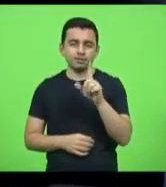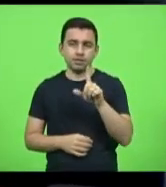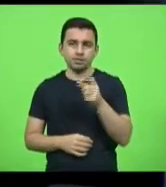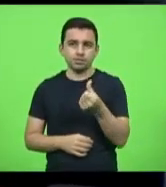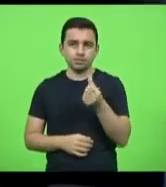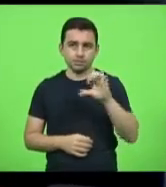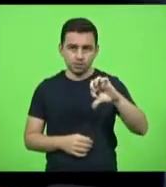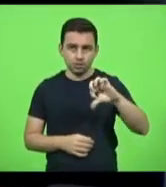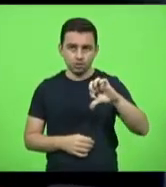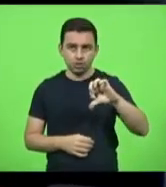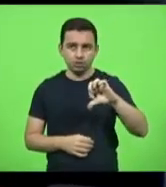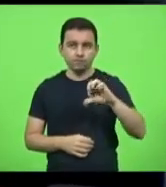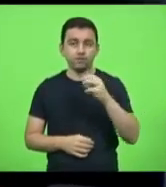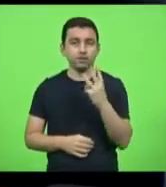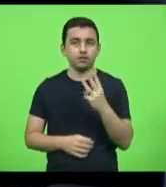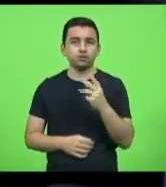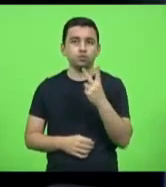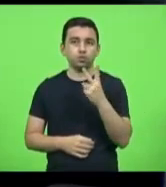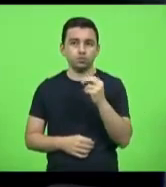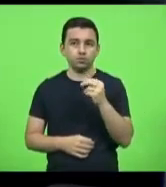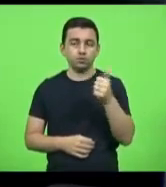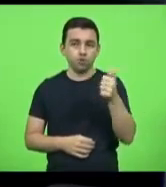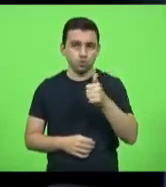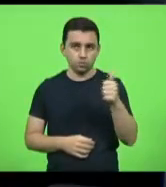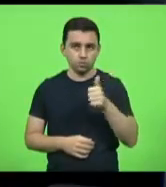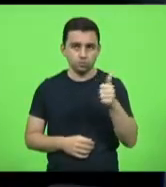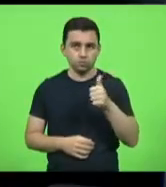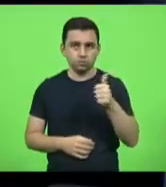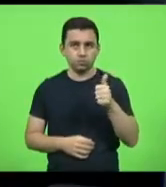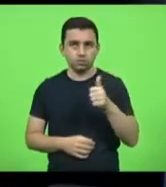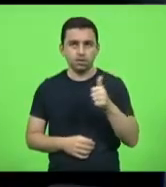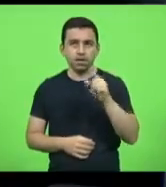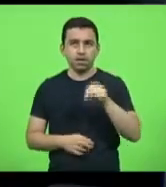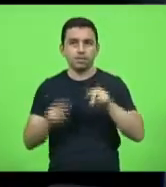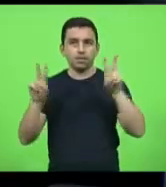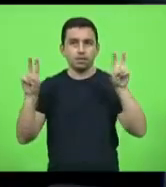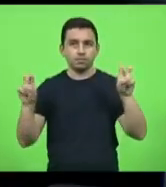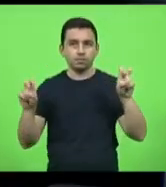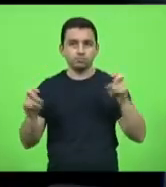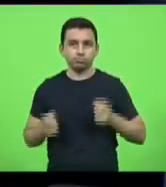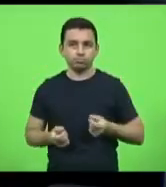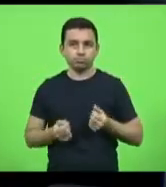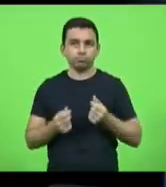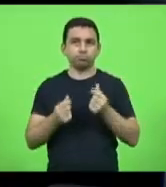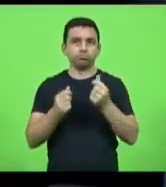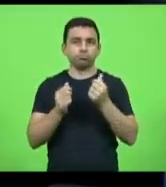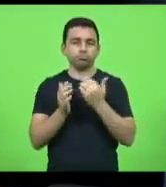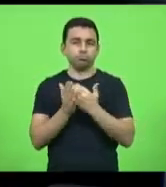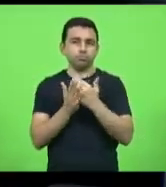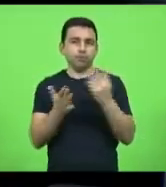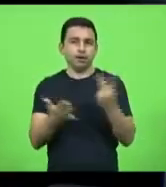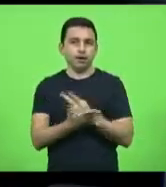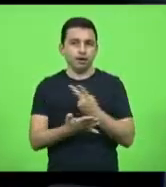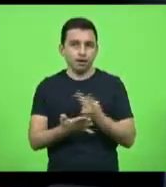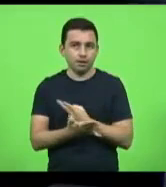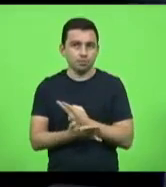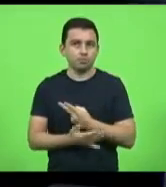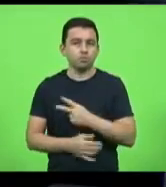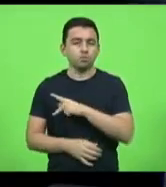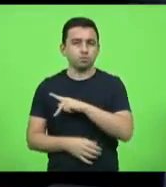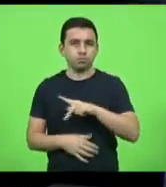PL 169-3 de 2011, que trata do enriquecimento ilícito dos agentes